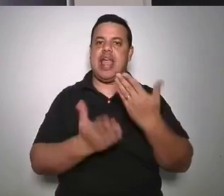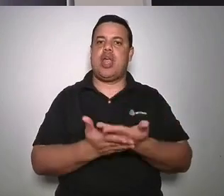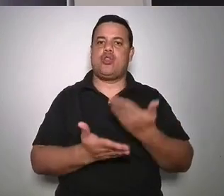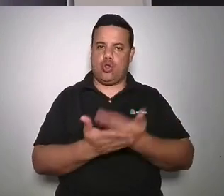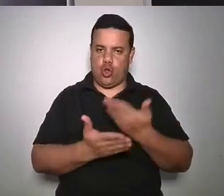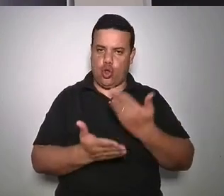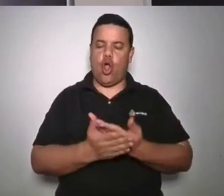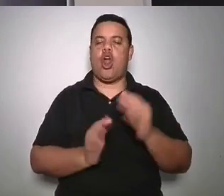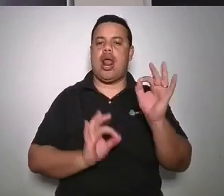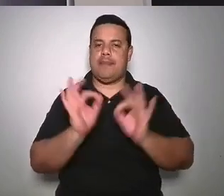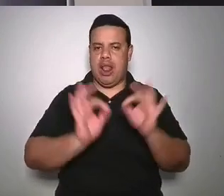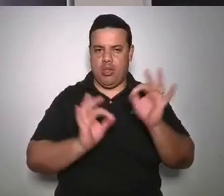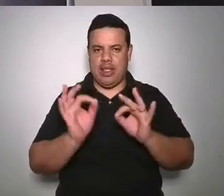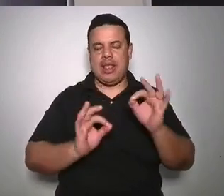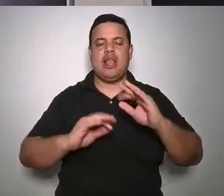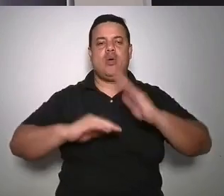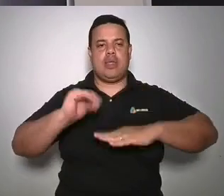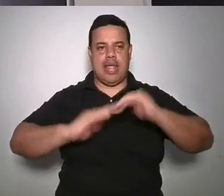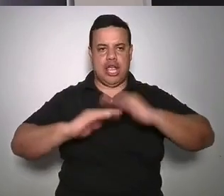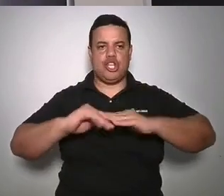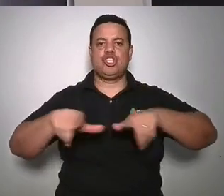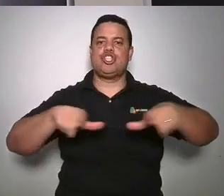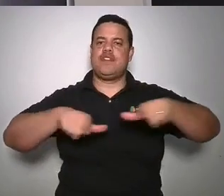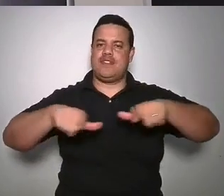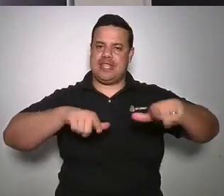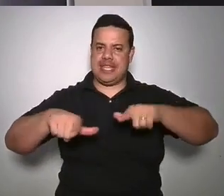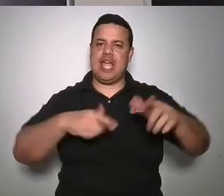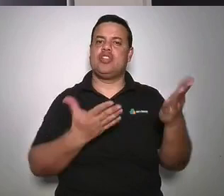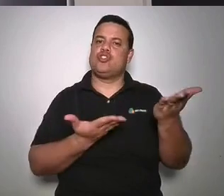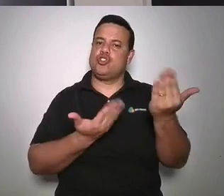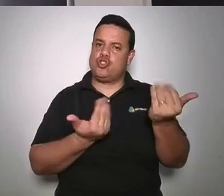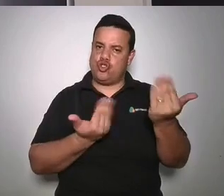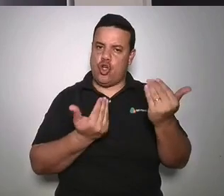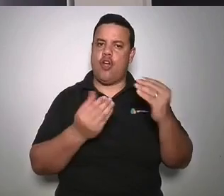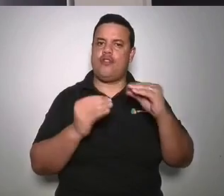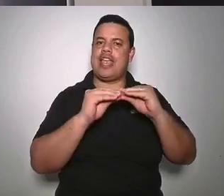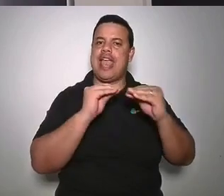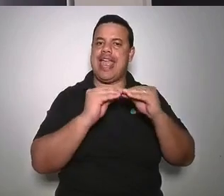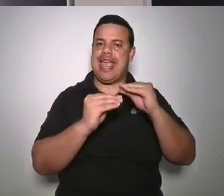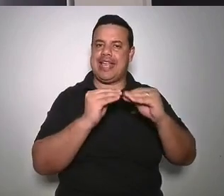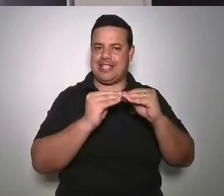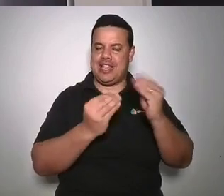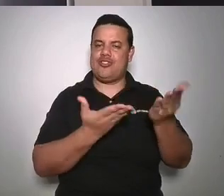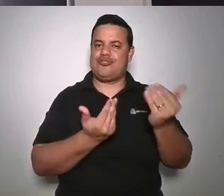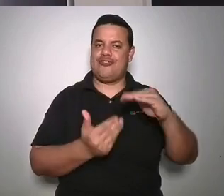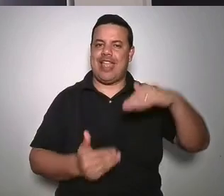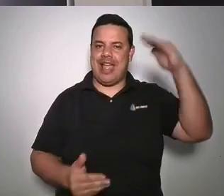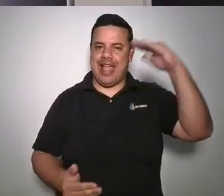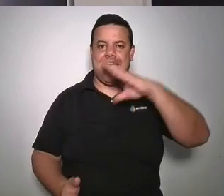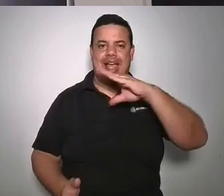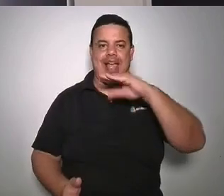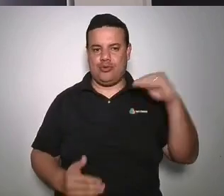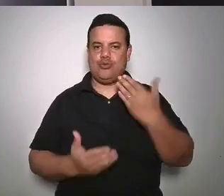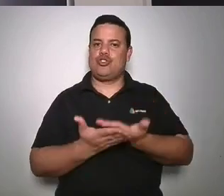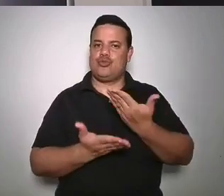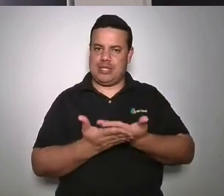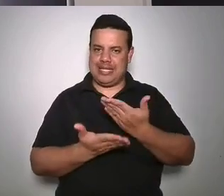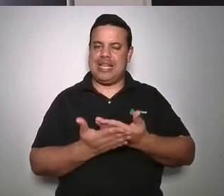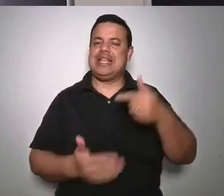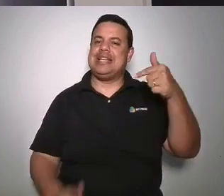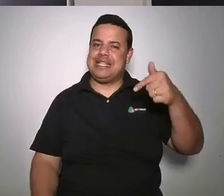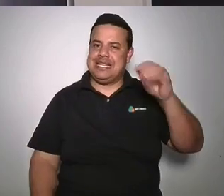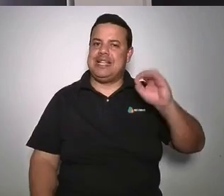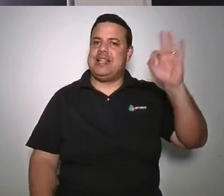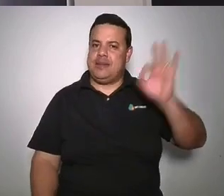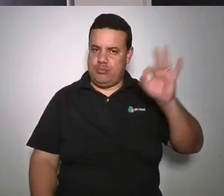das atividades, da alfabetização de jovens e adultos, o EJA, incluso 70%, que é o mínimo que tem que se gastar com folha